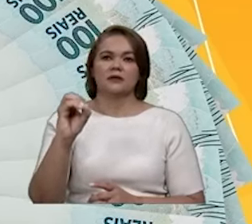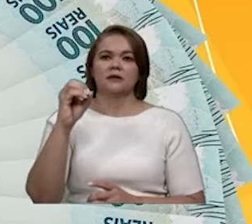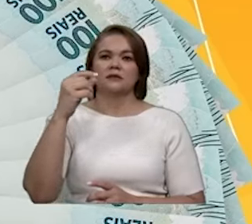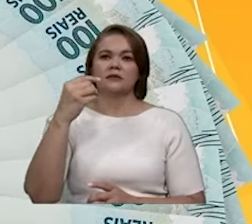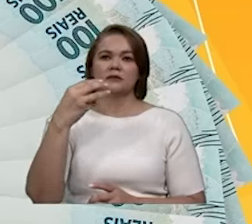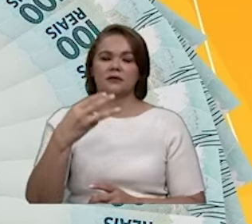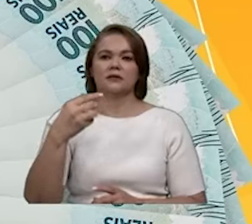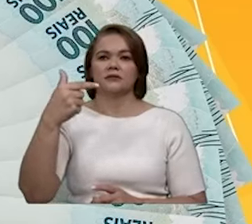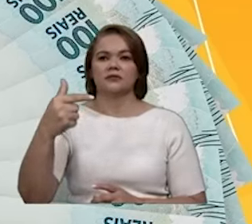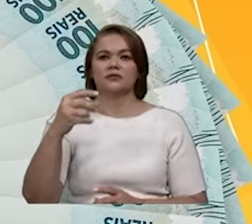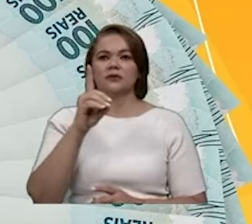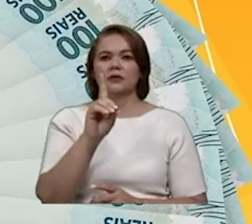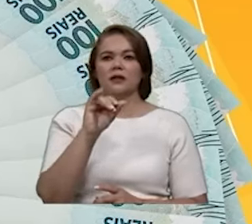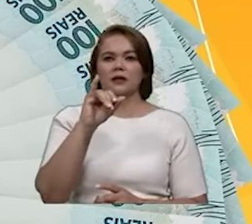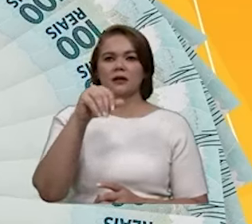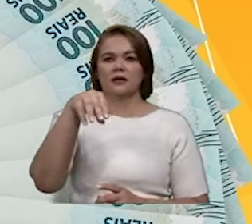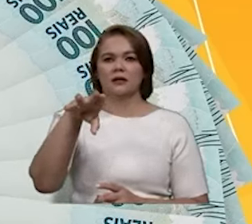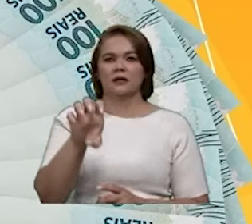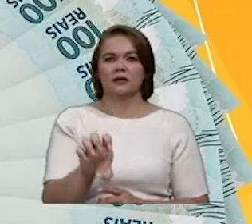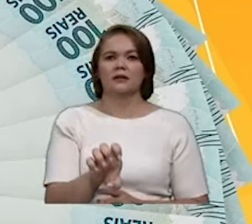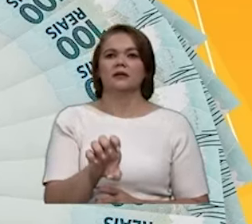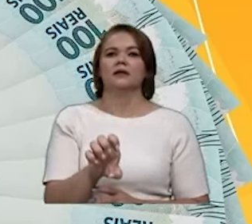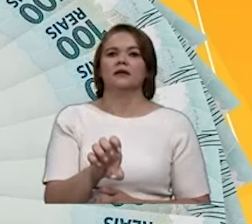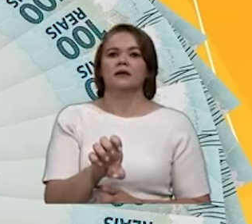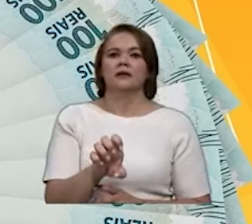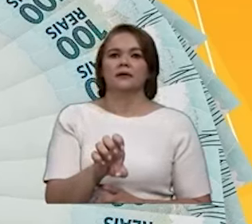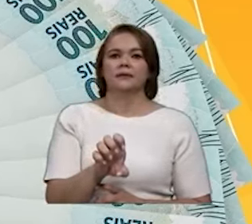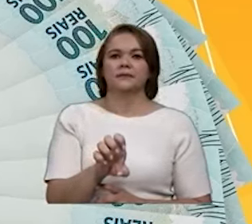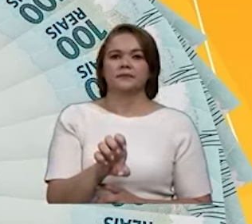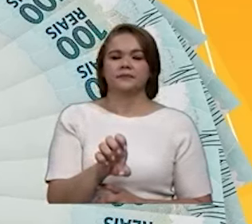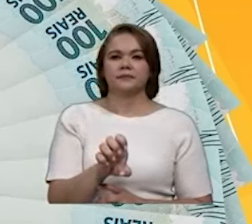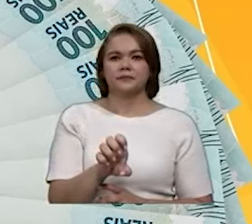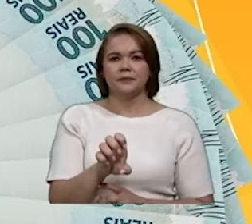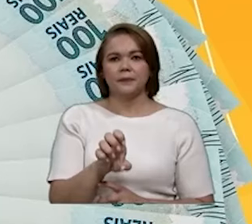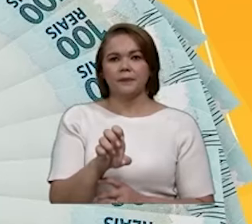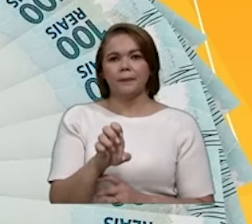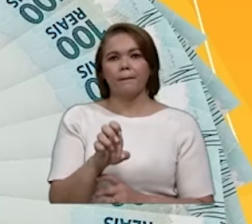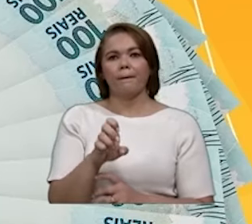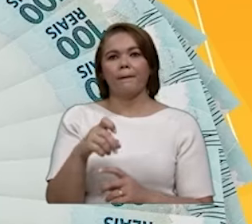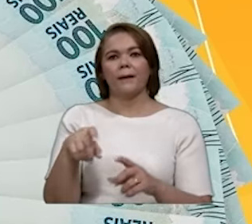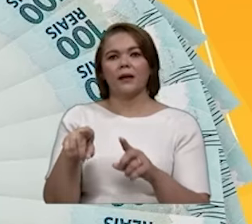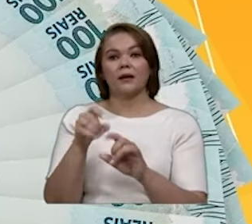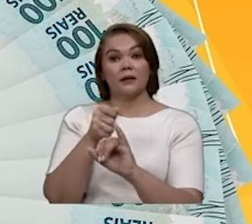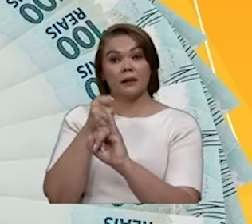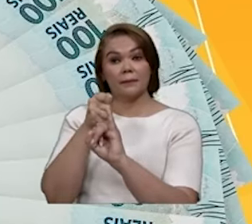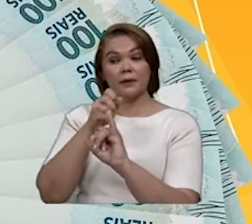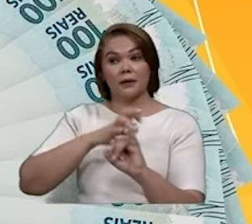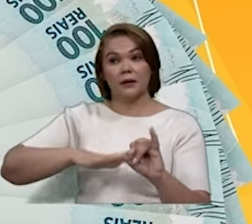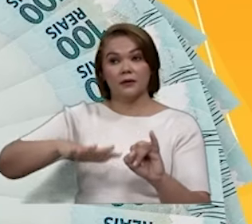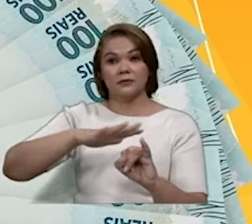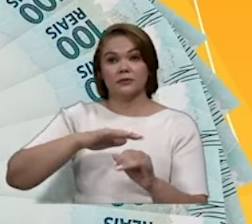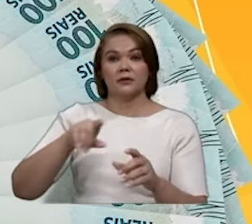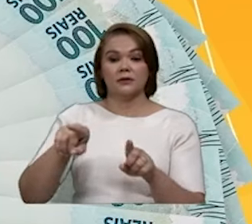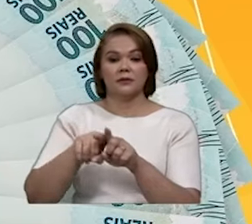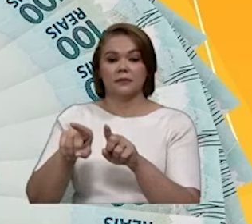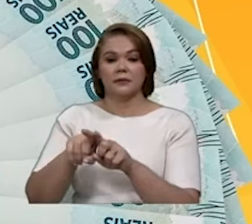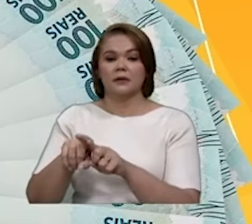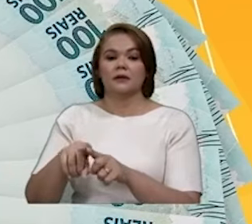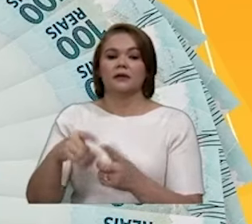01-800032. Daiane Pedrinhas aí. Itaporanga é a regional. Parabéns! Seguimos. Prêmios